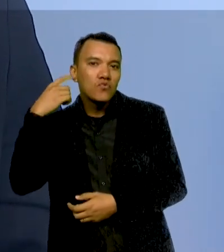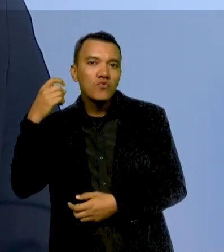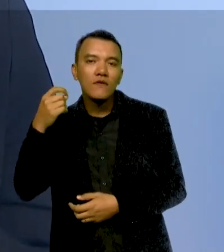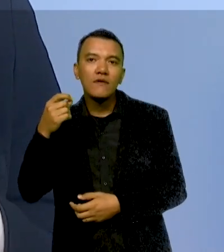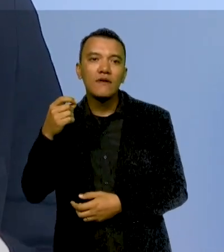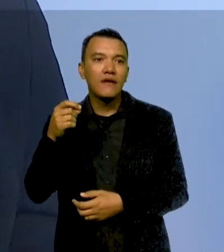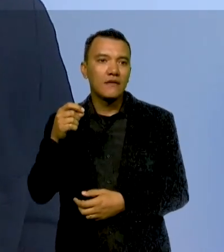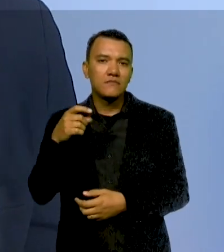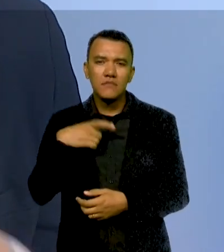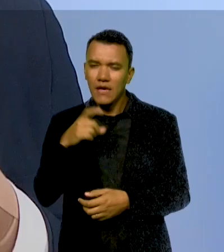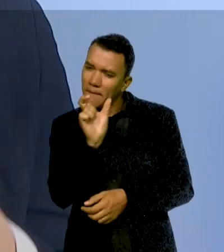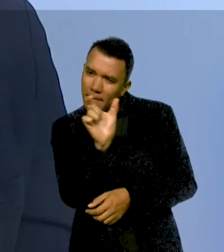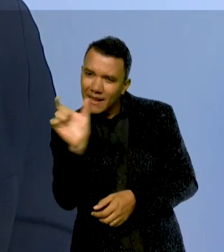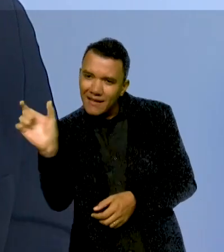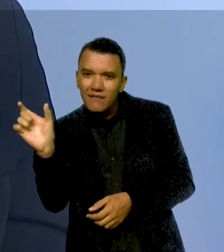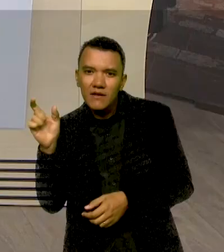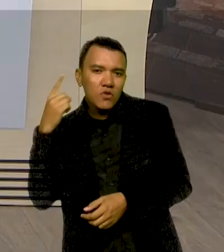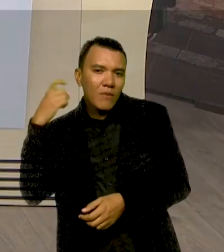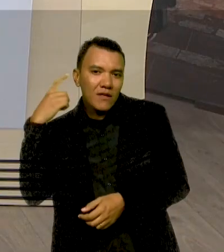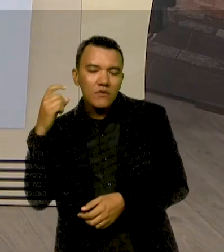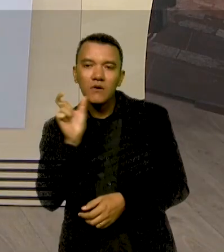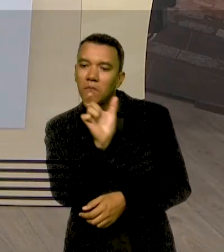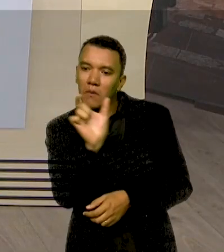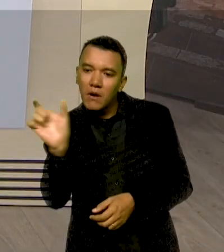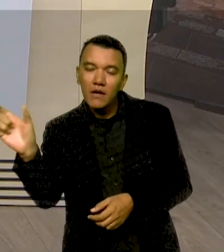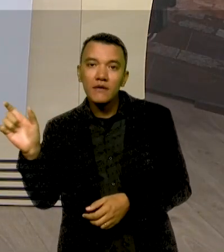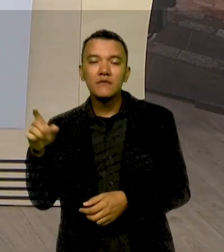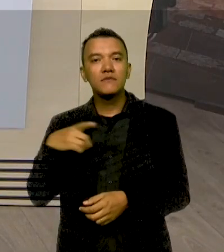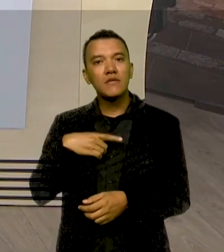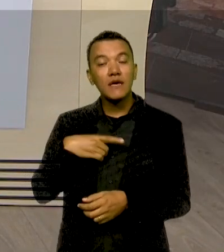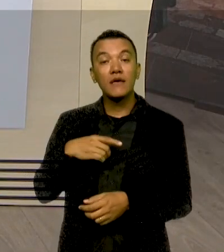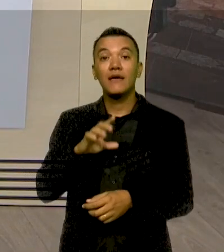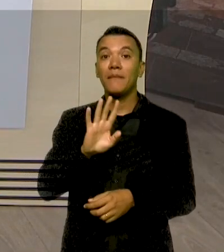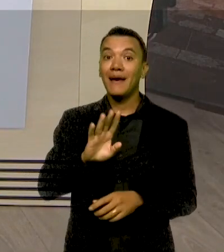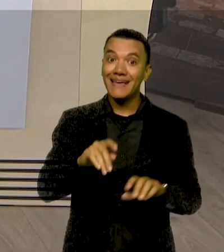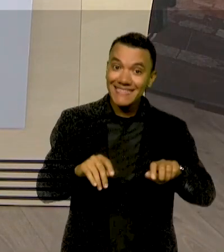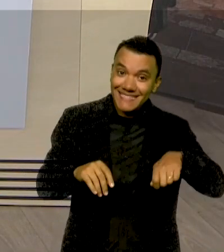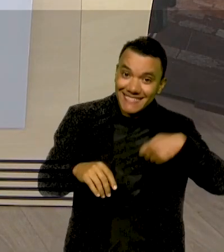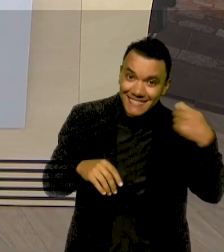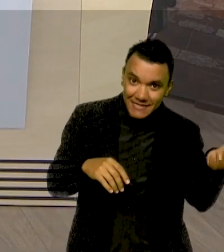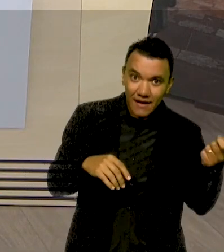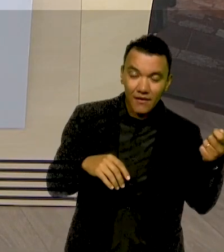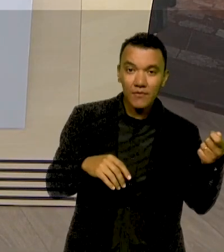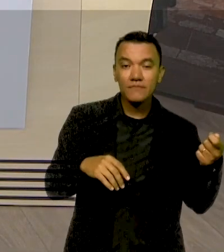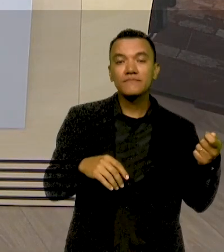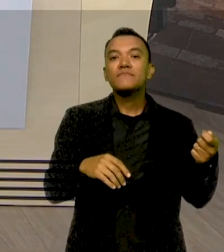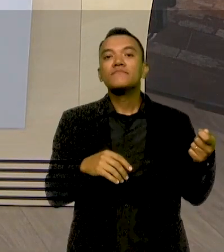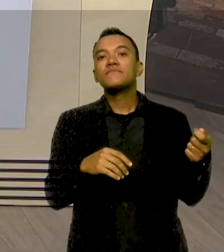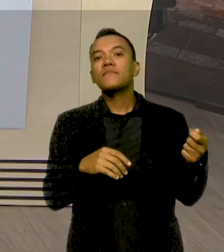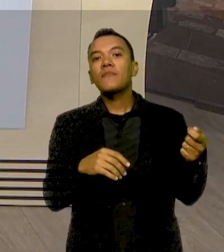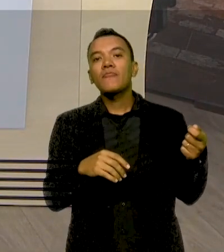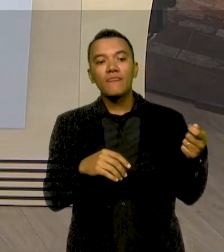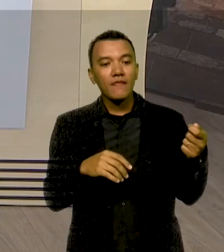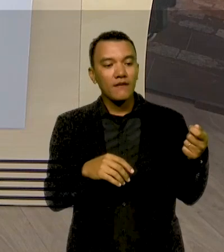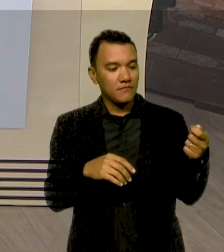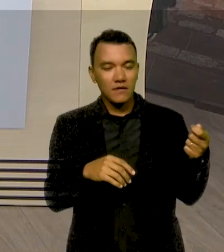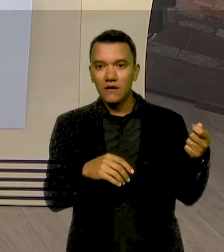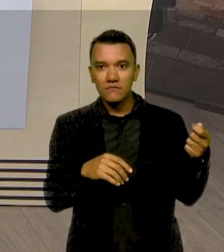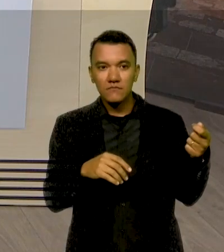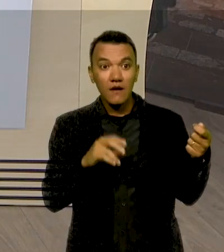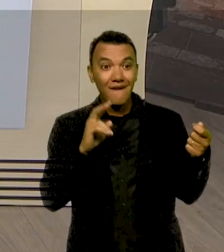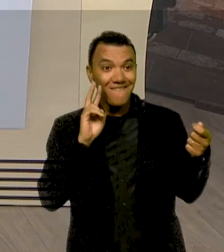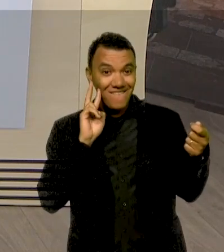sinais, não dizendo que esses sinais são onomatopeicos, mas que estes sinais eles trazem essa informação icônica,